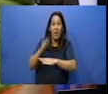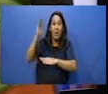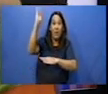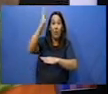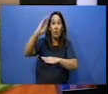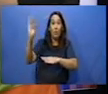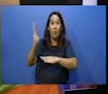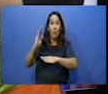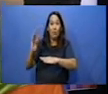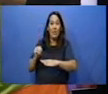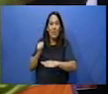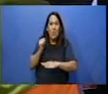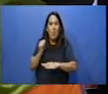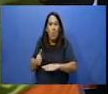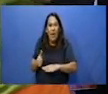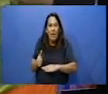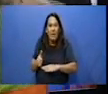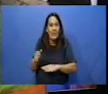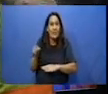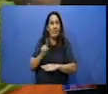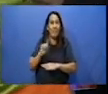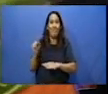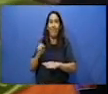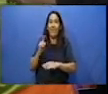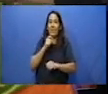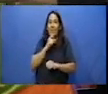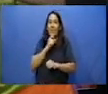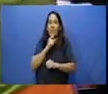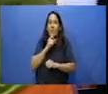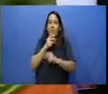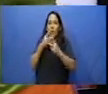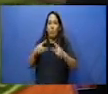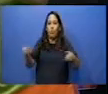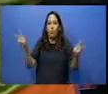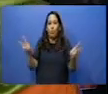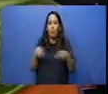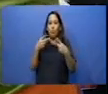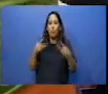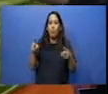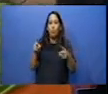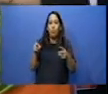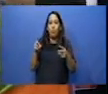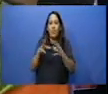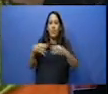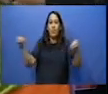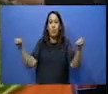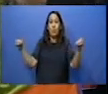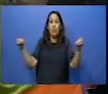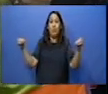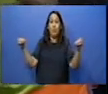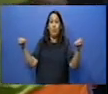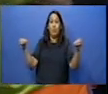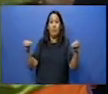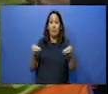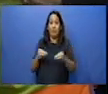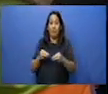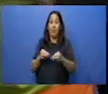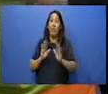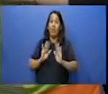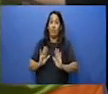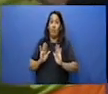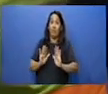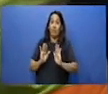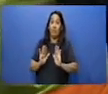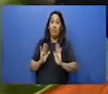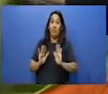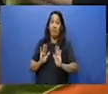Brasil. E ainda bem que teve um friozinho que fizeram eles pararem de reproduzir, e eu acho que até então, no